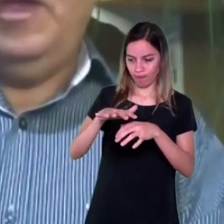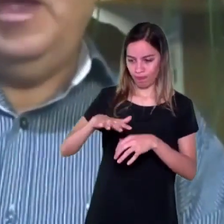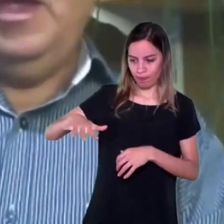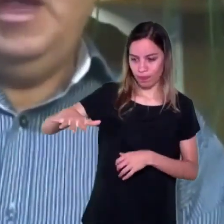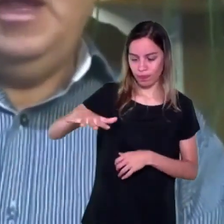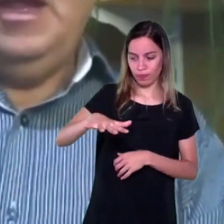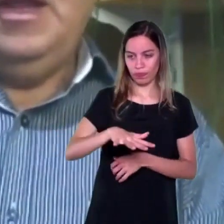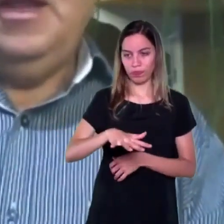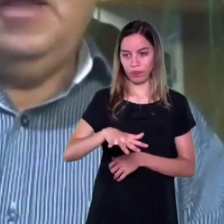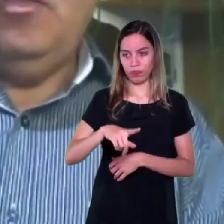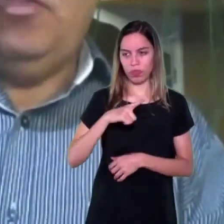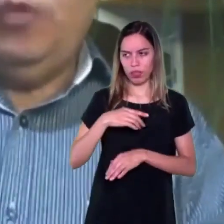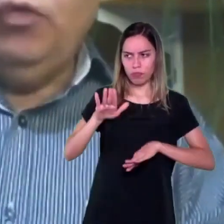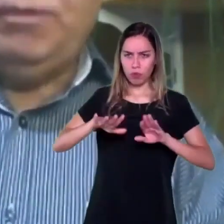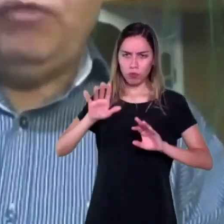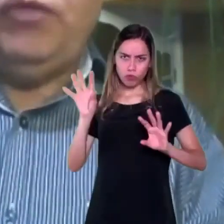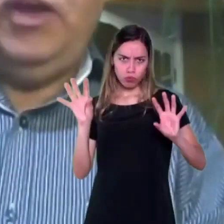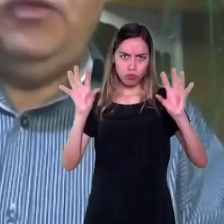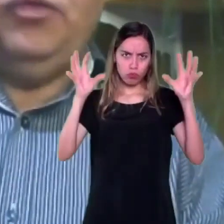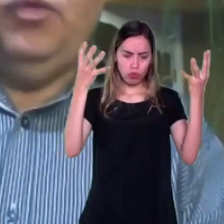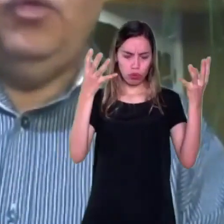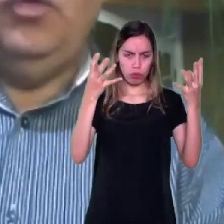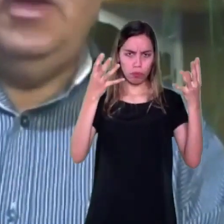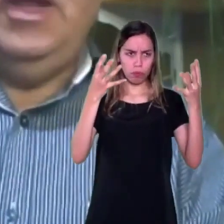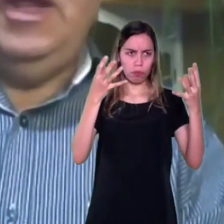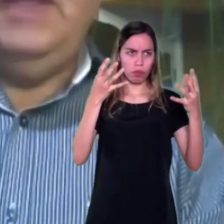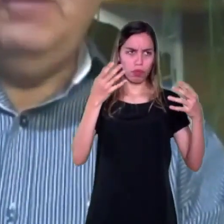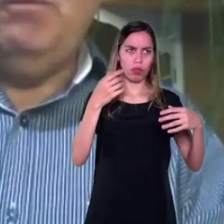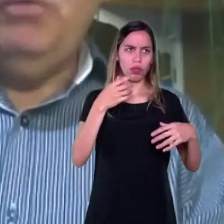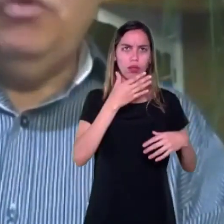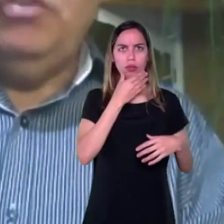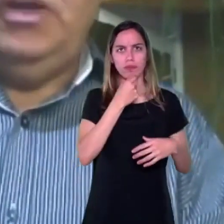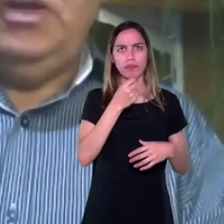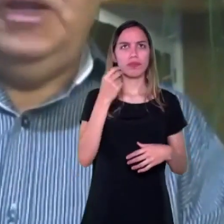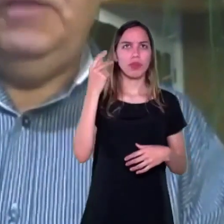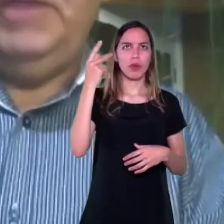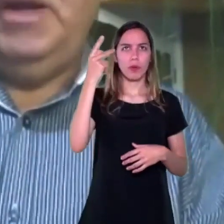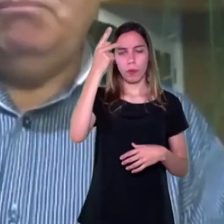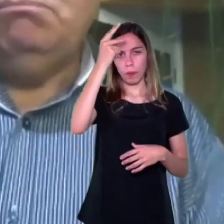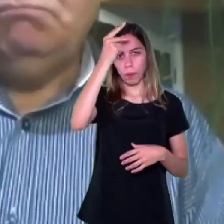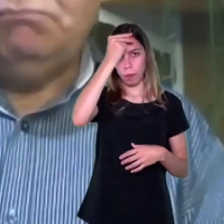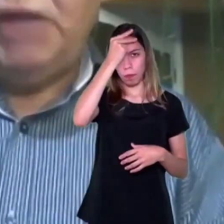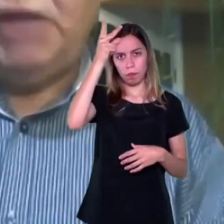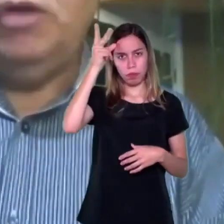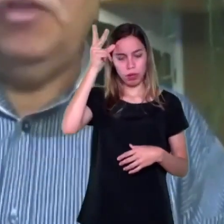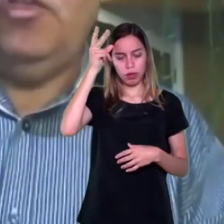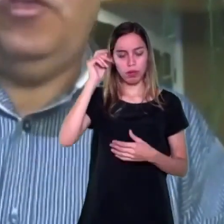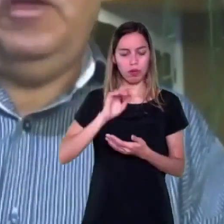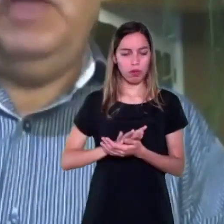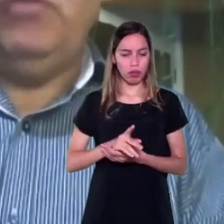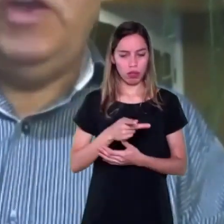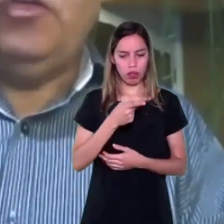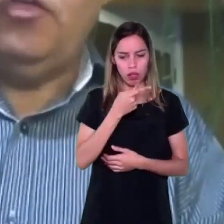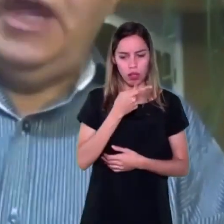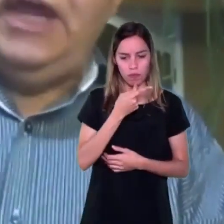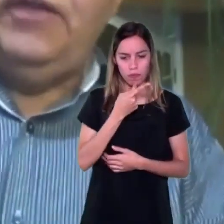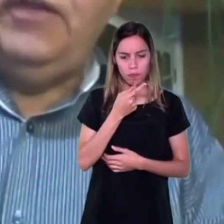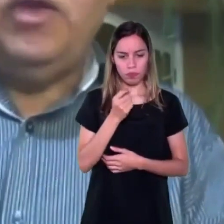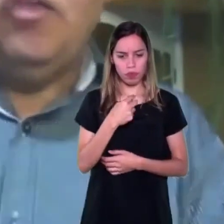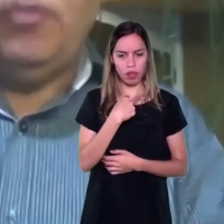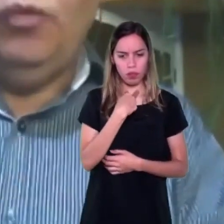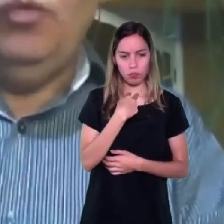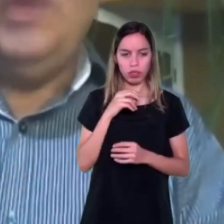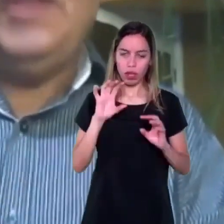pontuais. Segundo o prefeito, não pôde ter maiores eventos